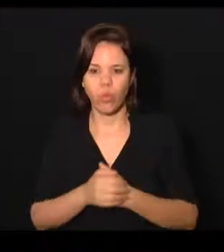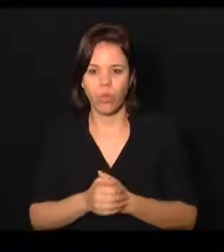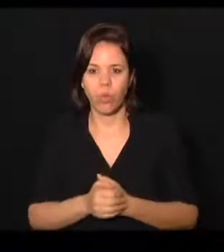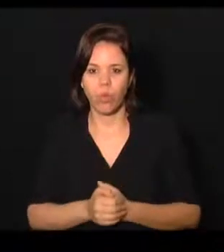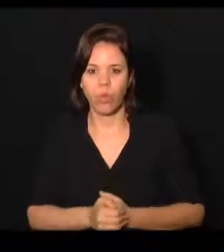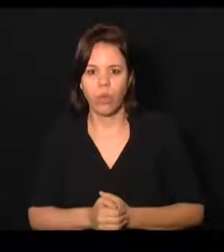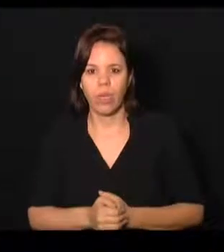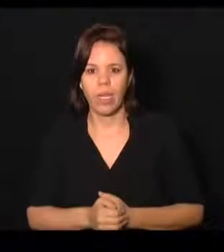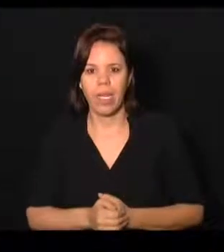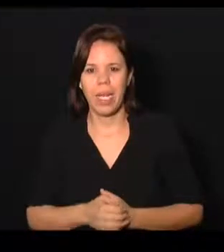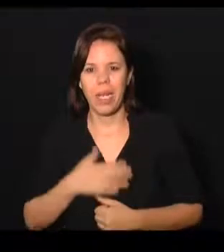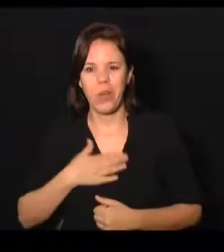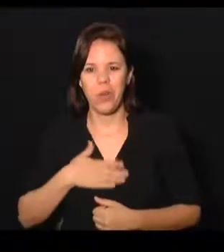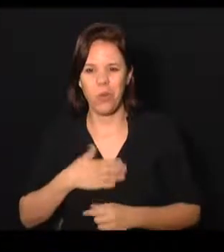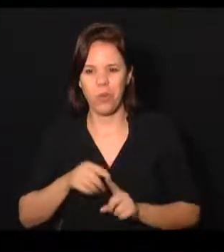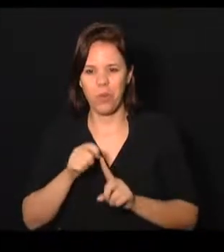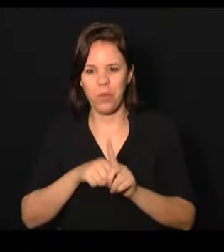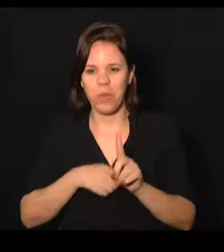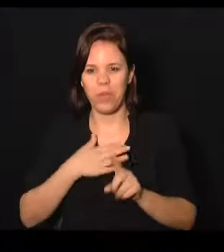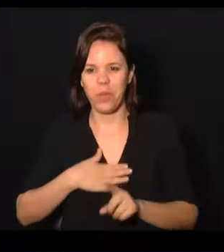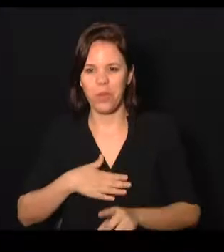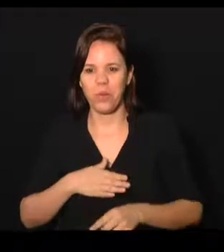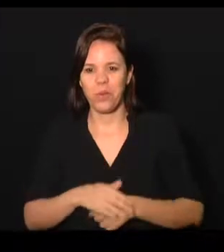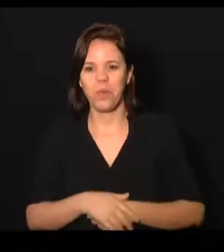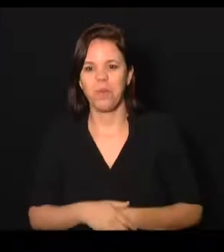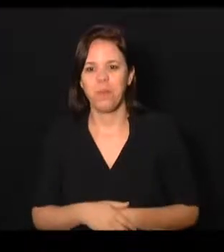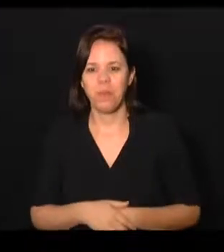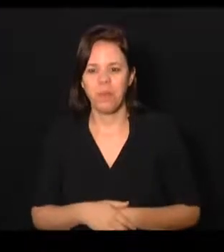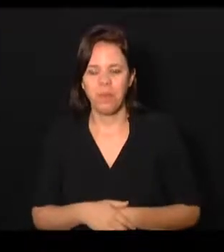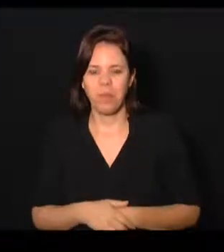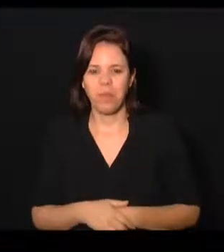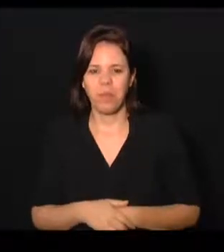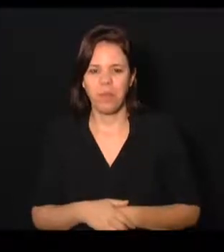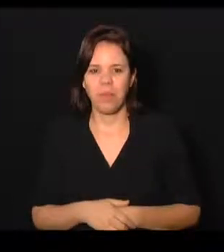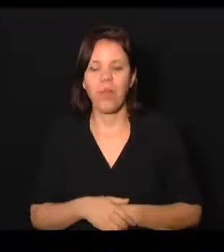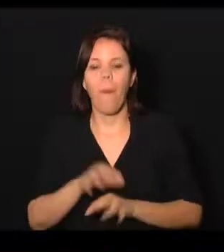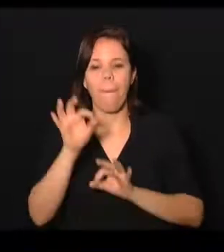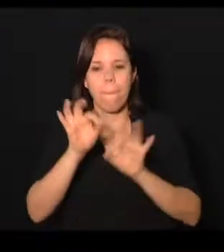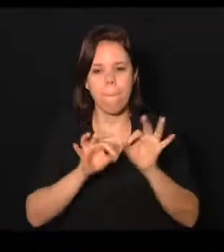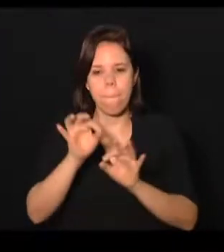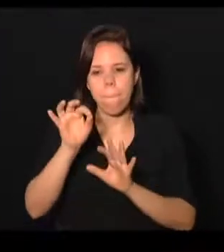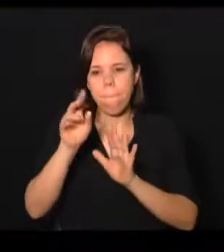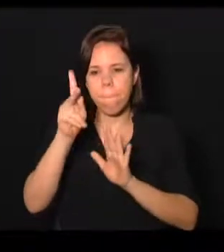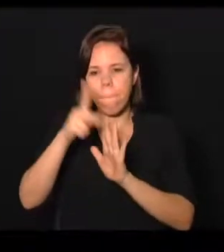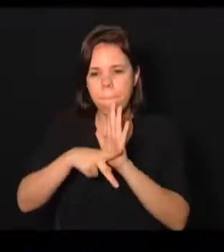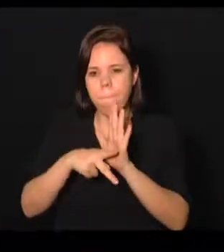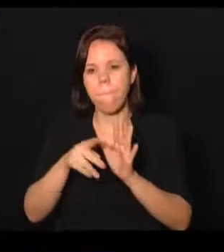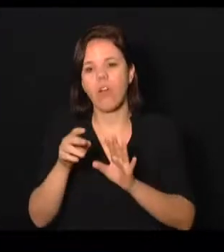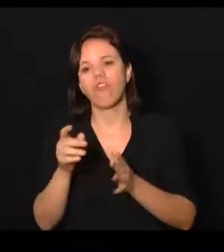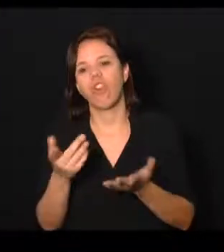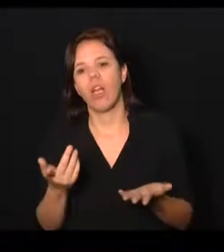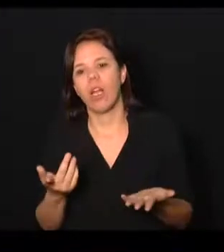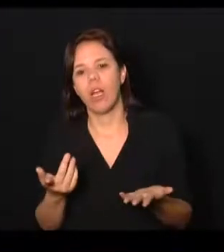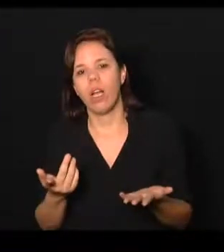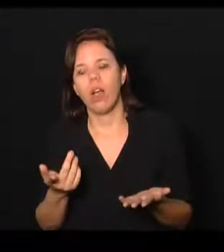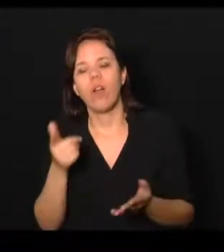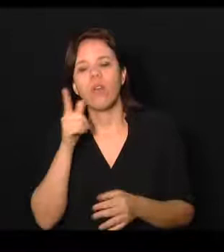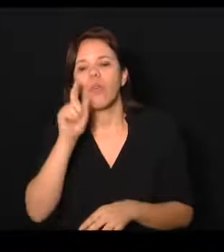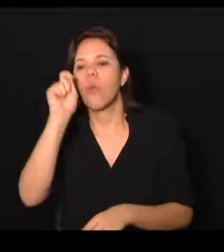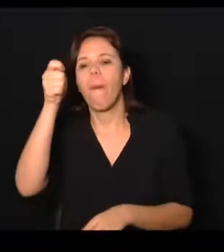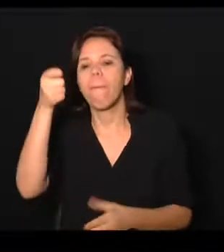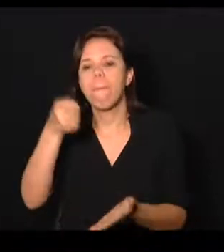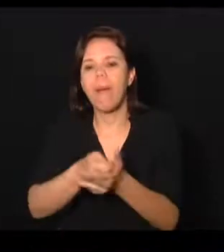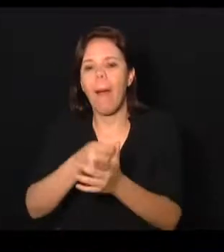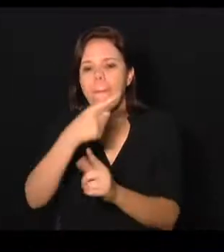nós estamos em... Foi em agosto. Em agosto, um projeto que concede meia entrada